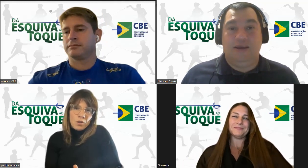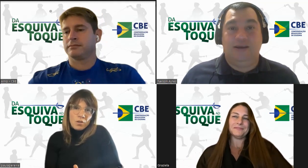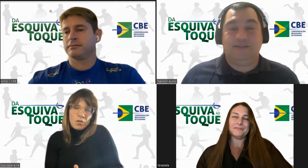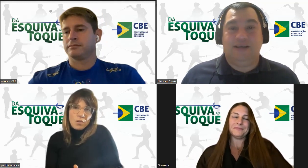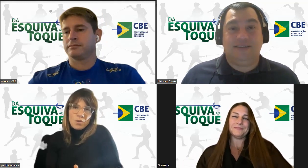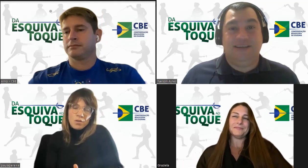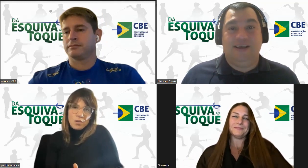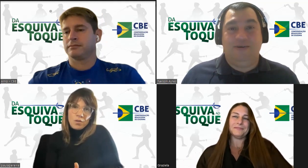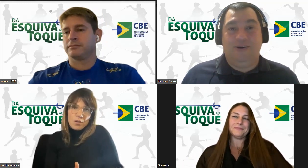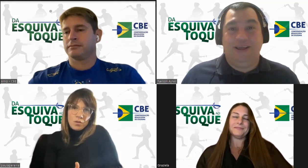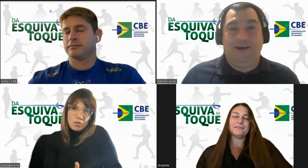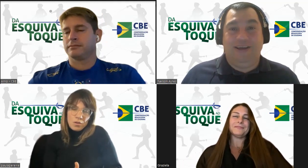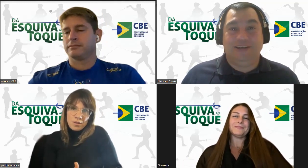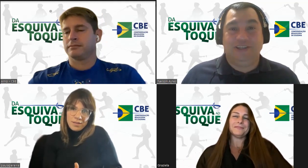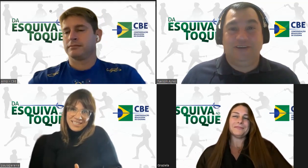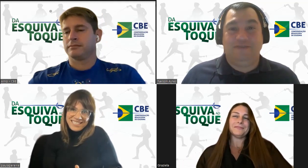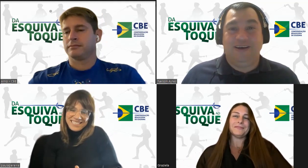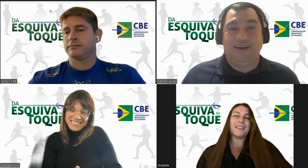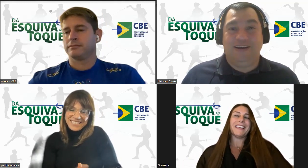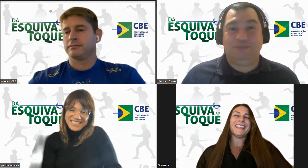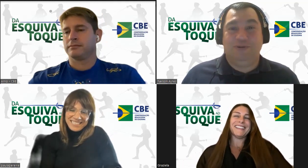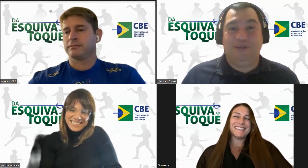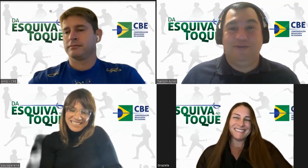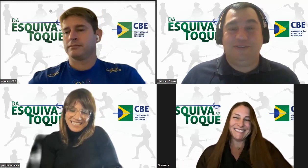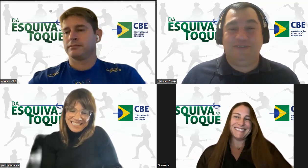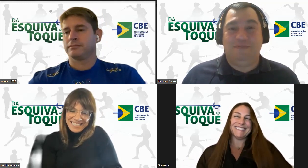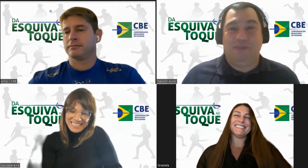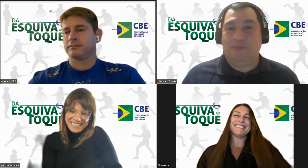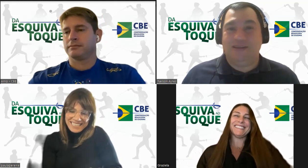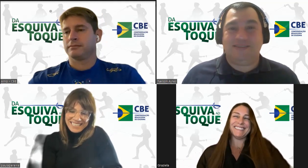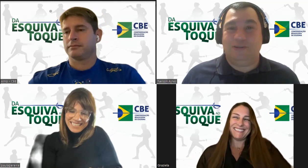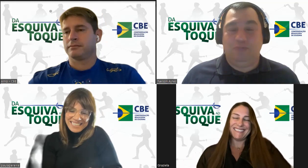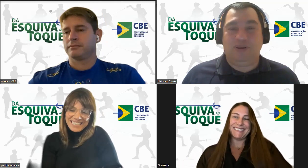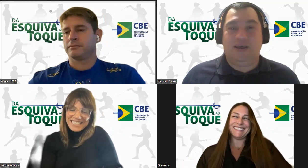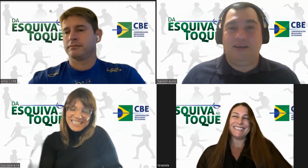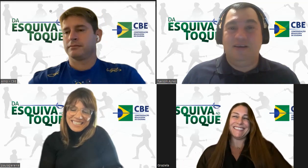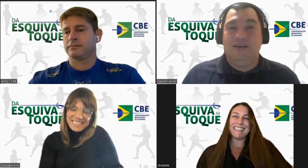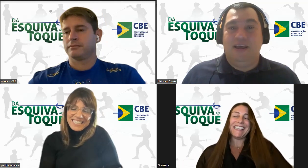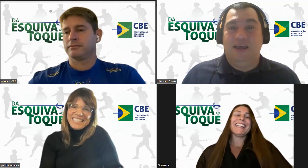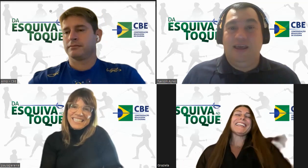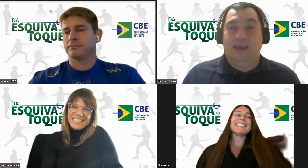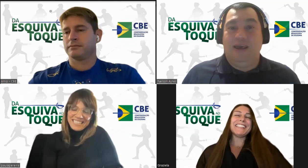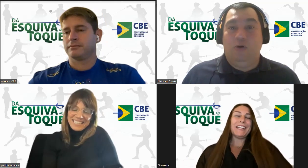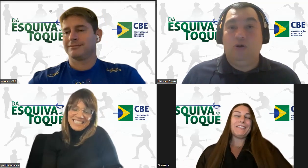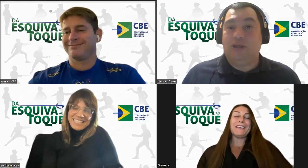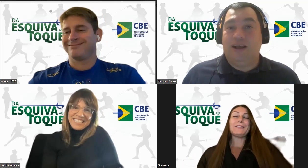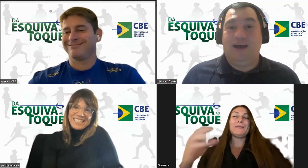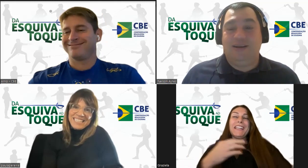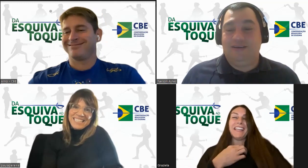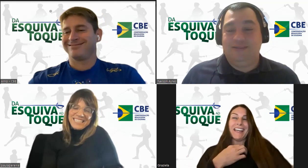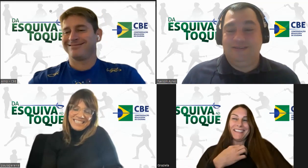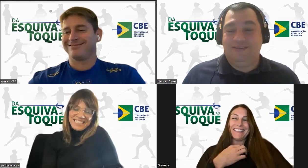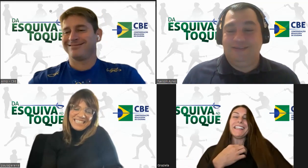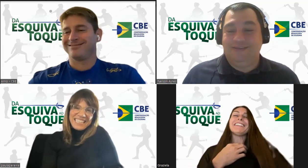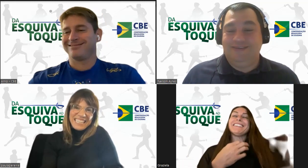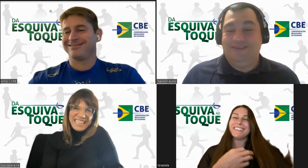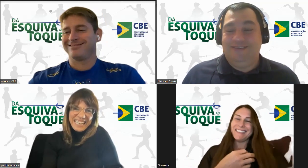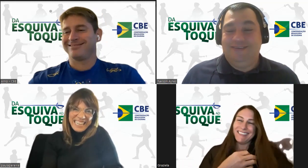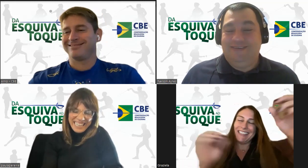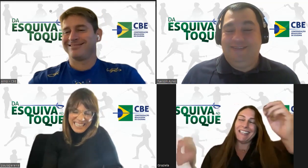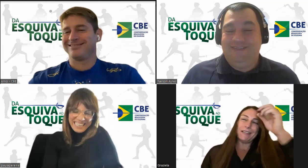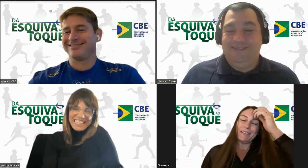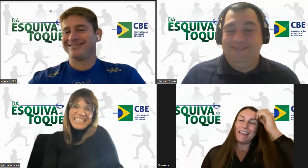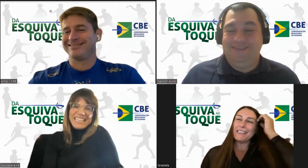e Graziela eu acredito que vai responder inclusive bem parecido porque é outra área